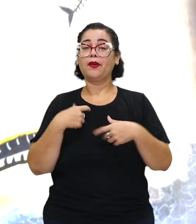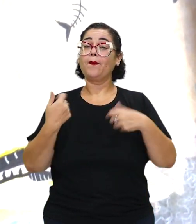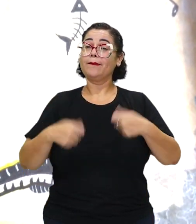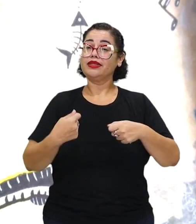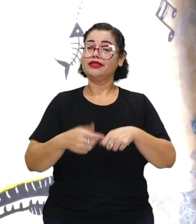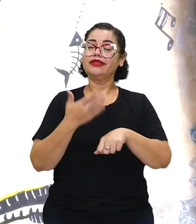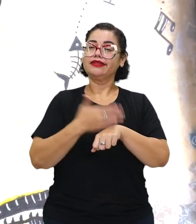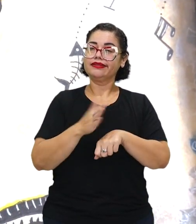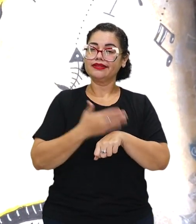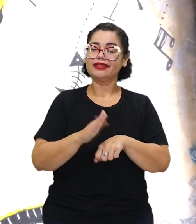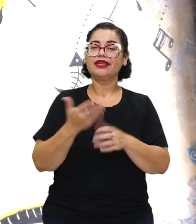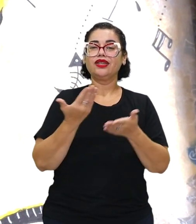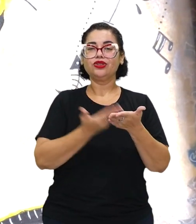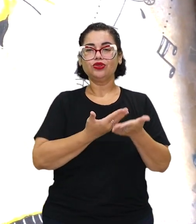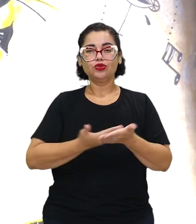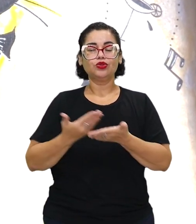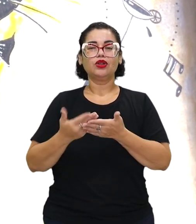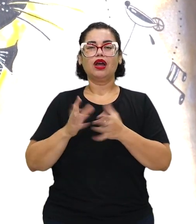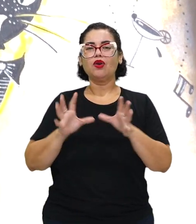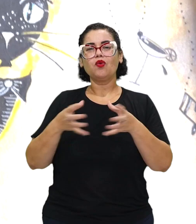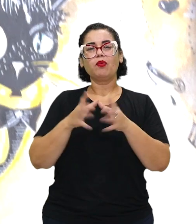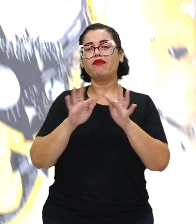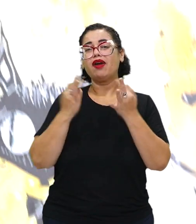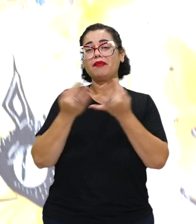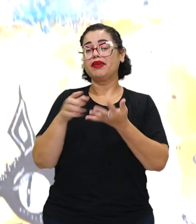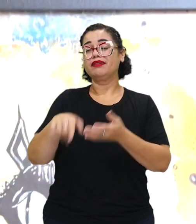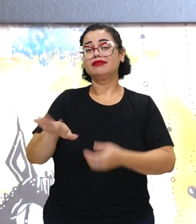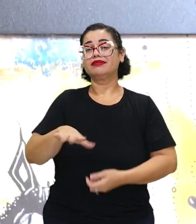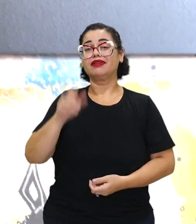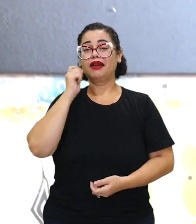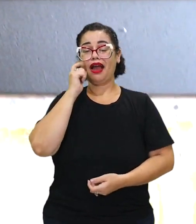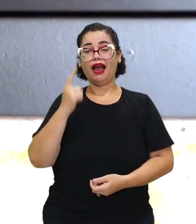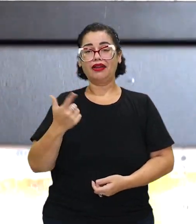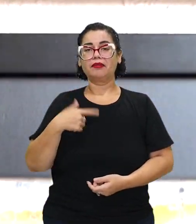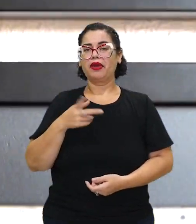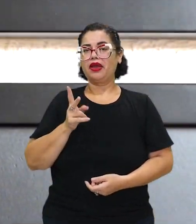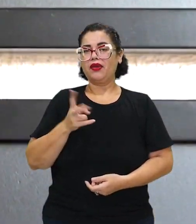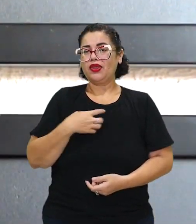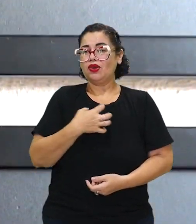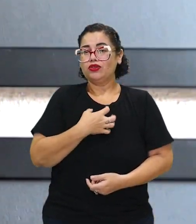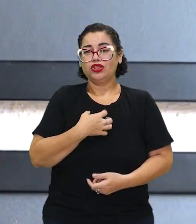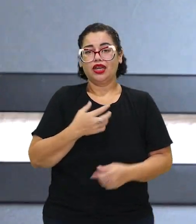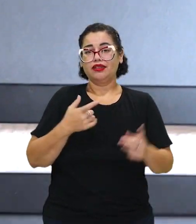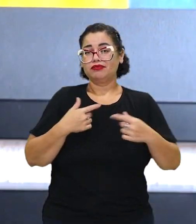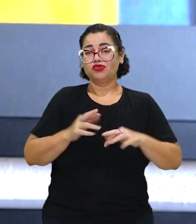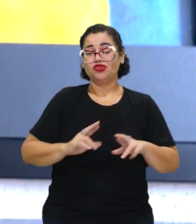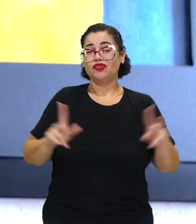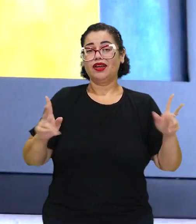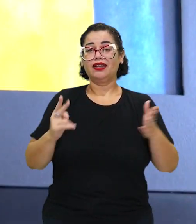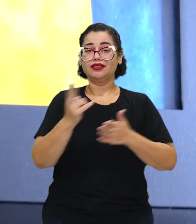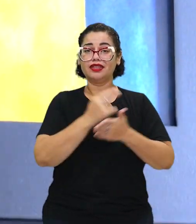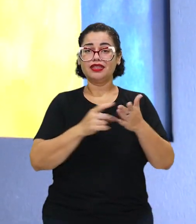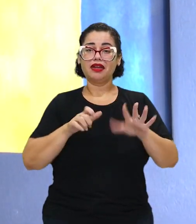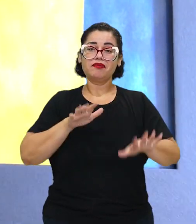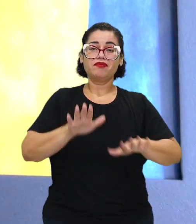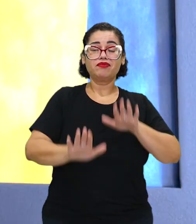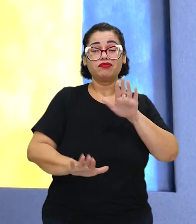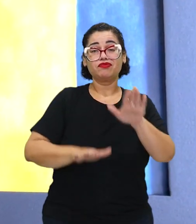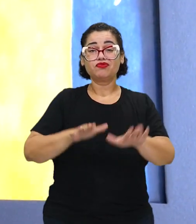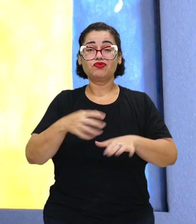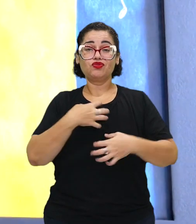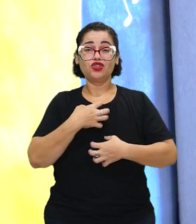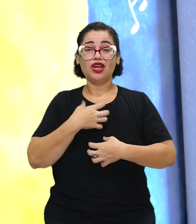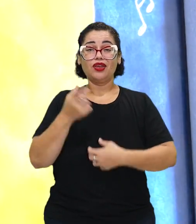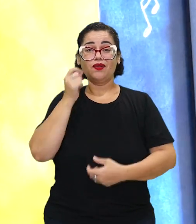essas ilustrações aí, eu precisei estudar a anatomia dos gatos, porque tem um jeitinho